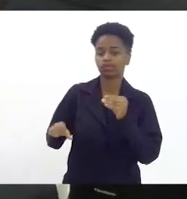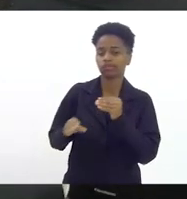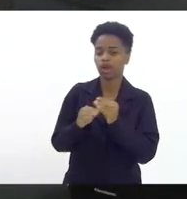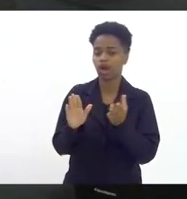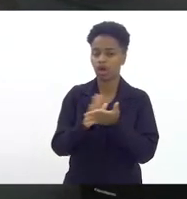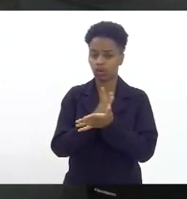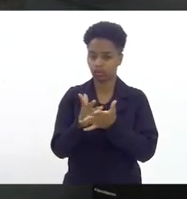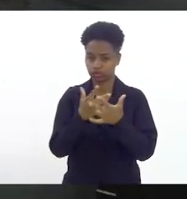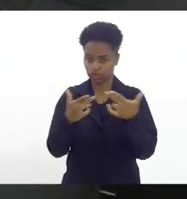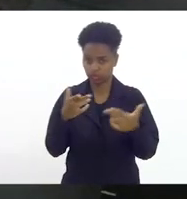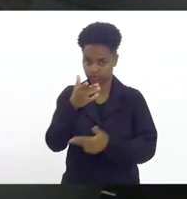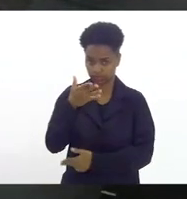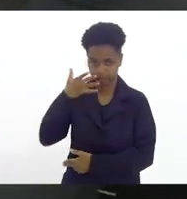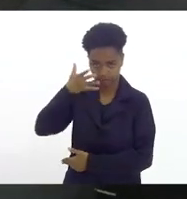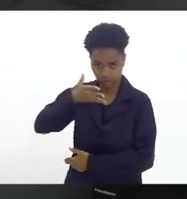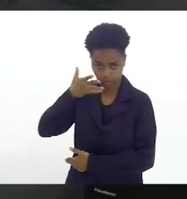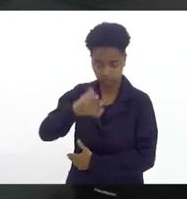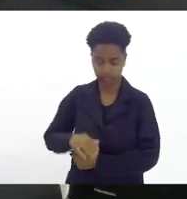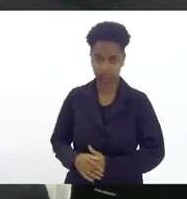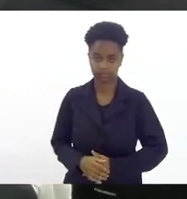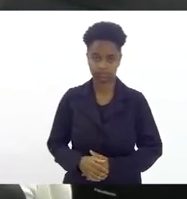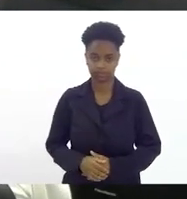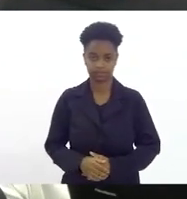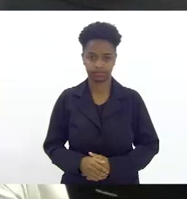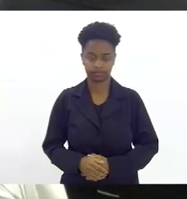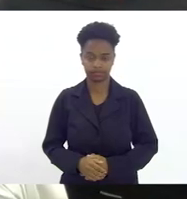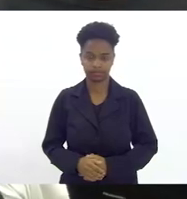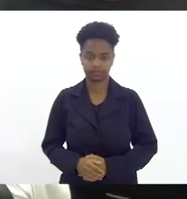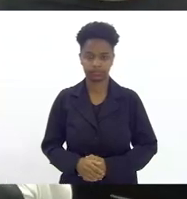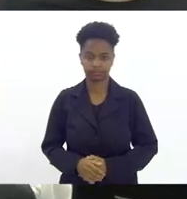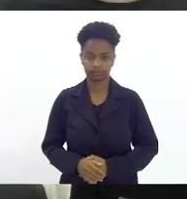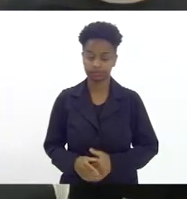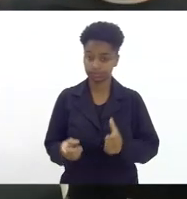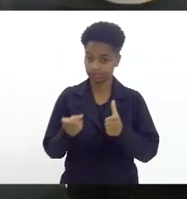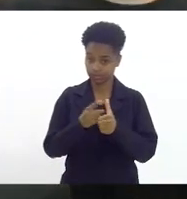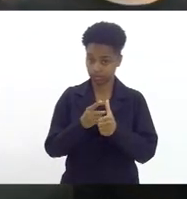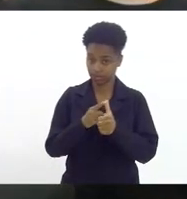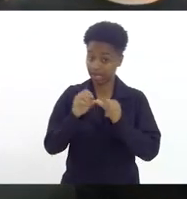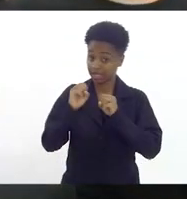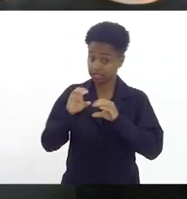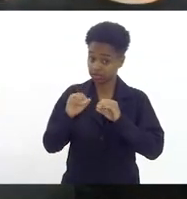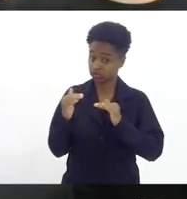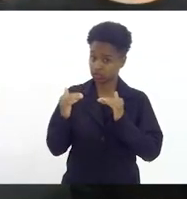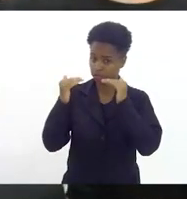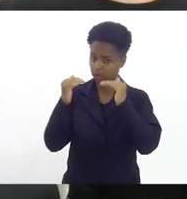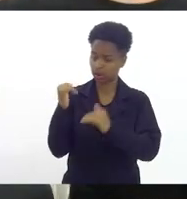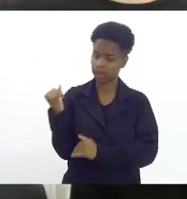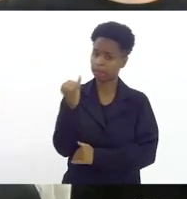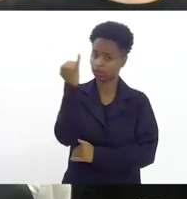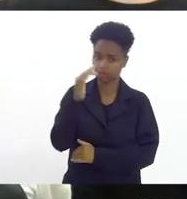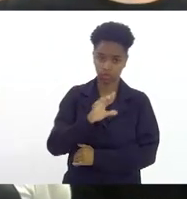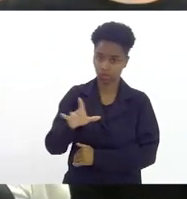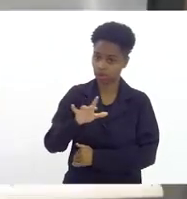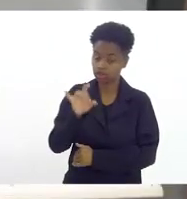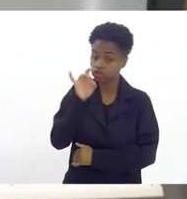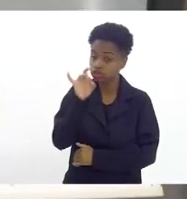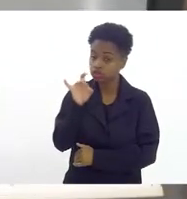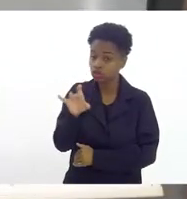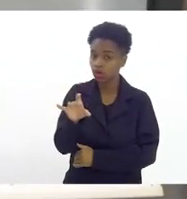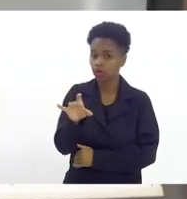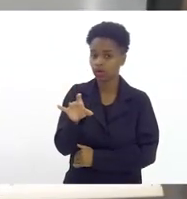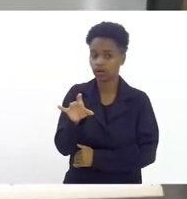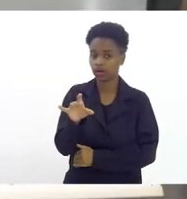no curso da sua fala primeiro que o ensino superior ele é importante não só para formação